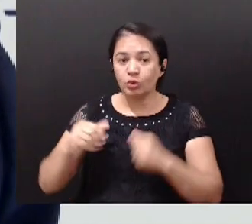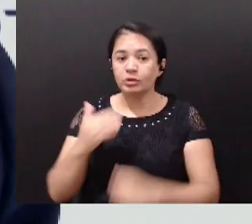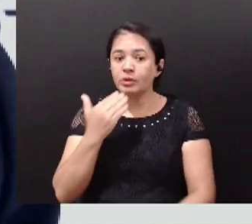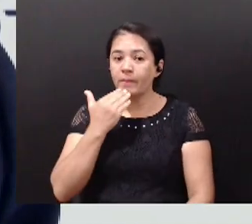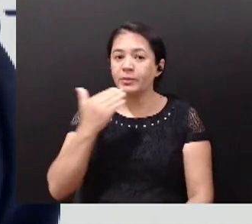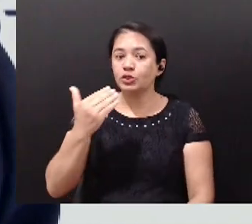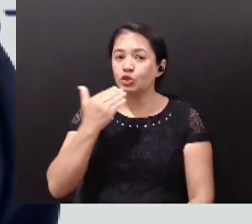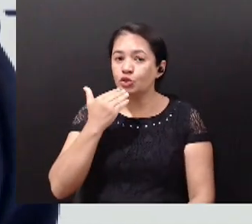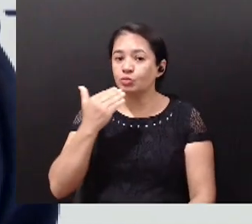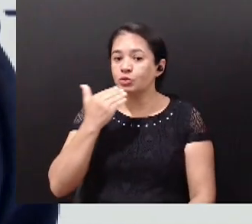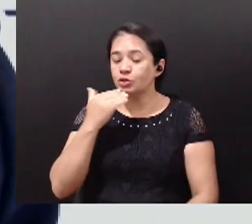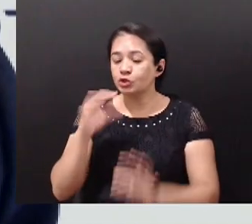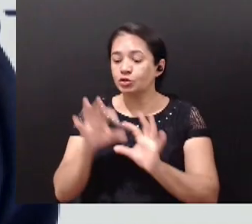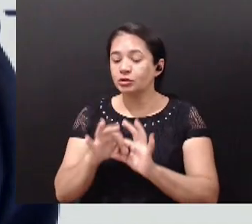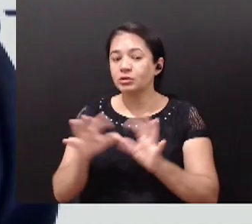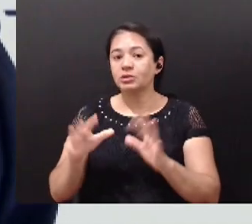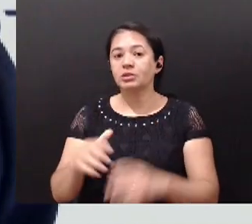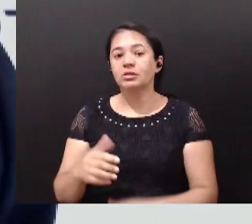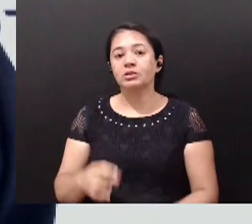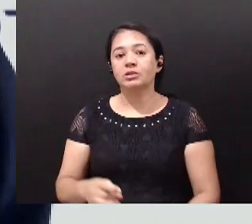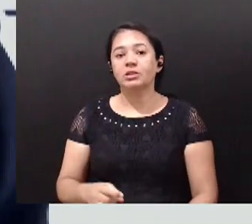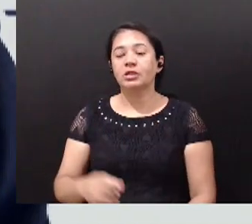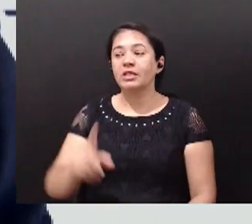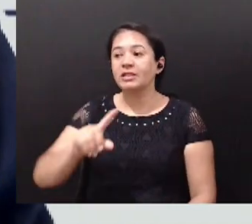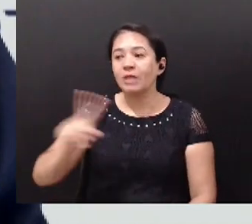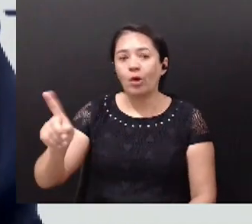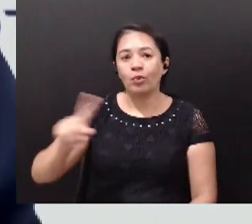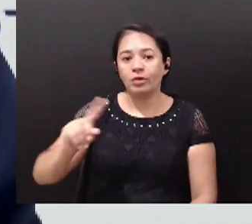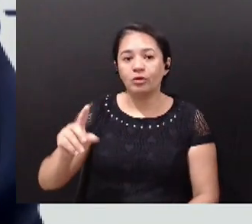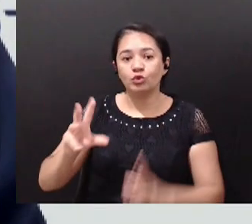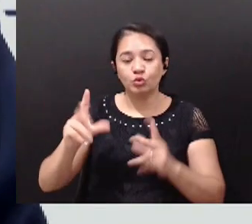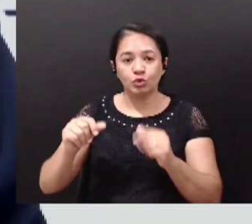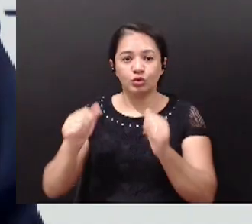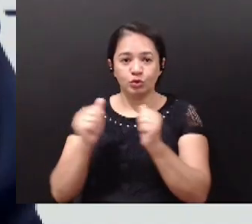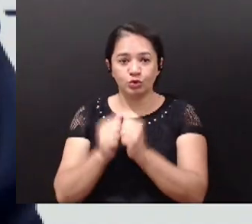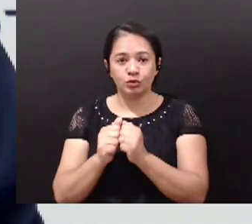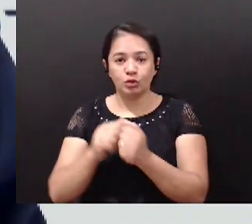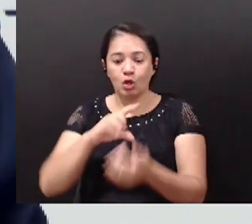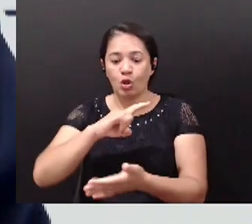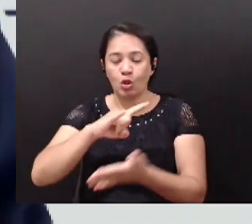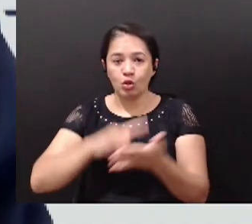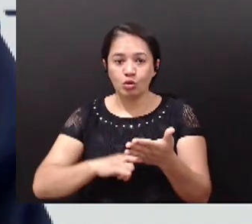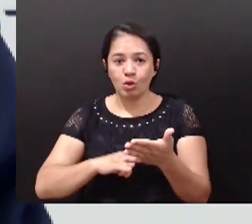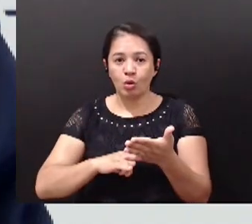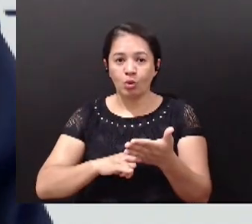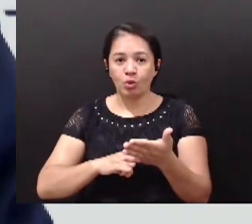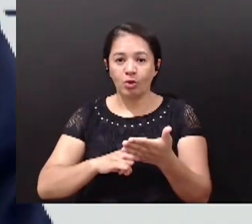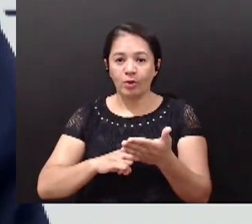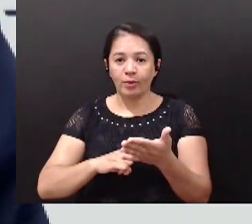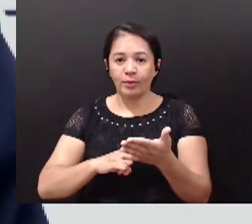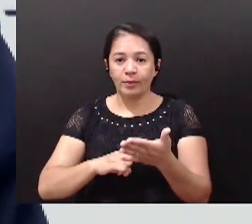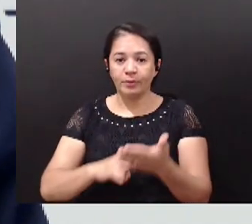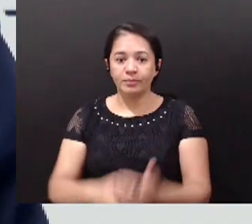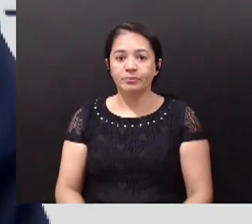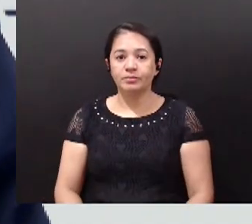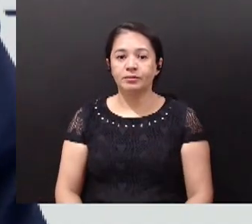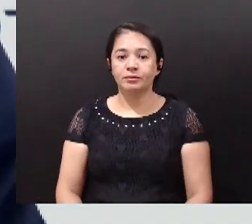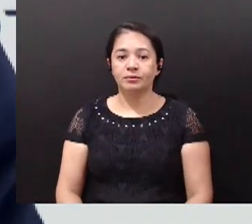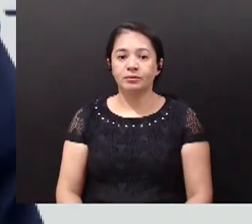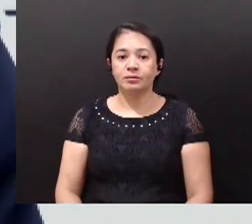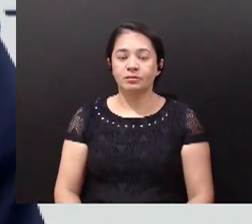as respectivas negativas. Com estes documentos em mãos, a gente pode,